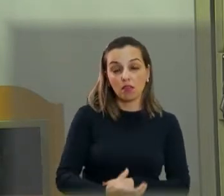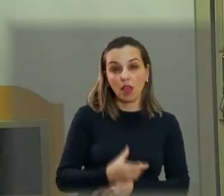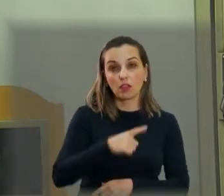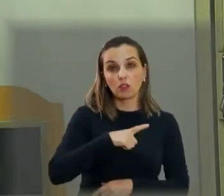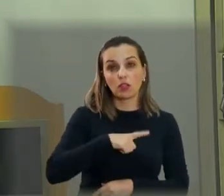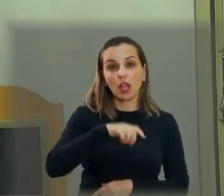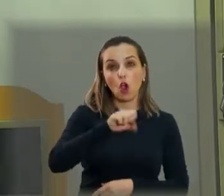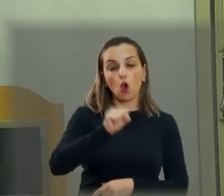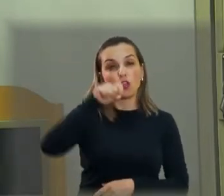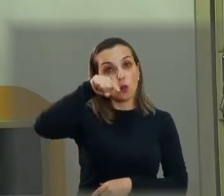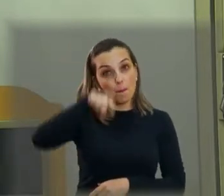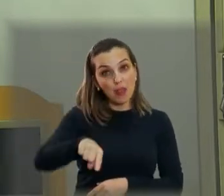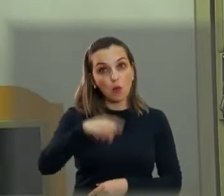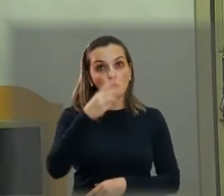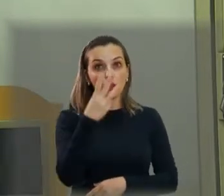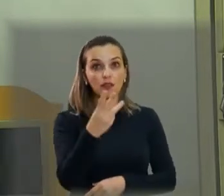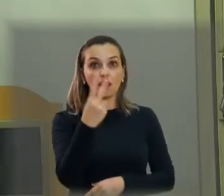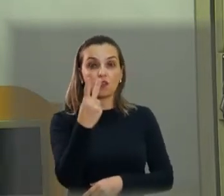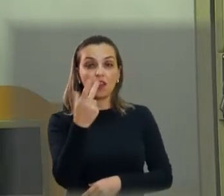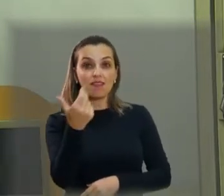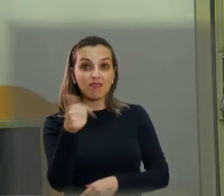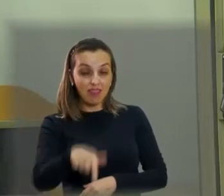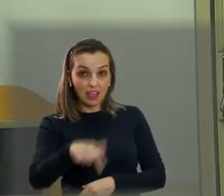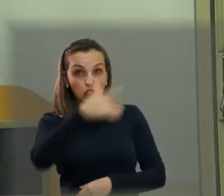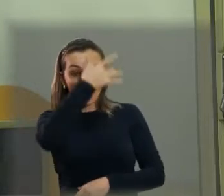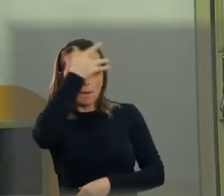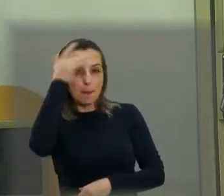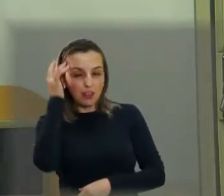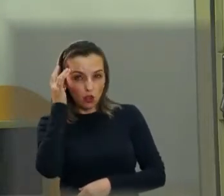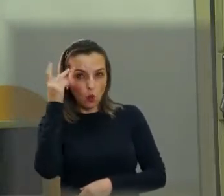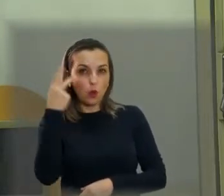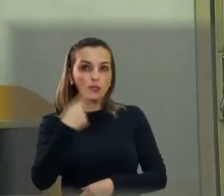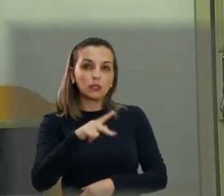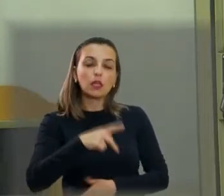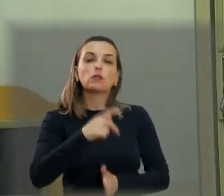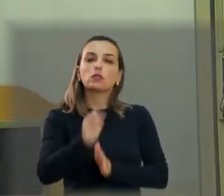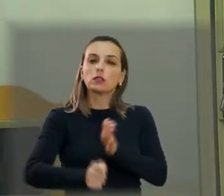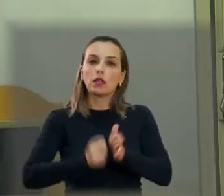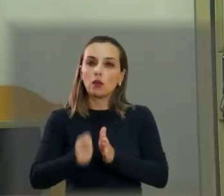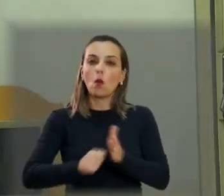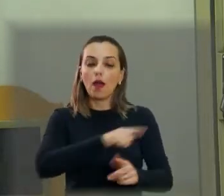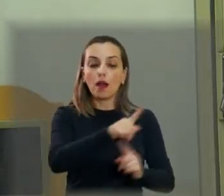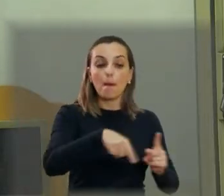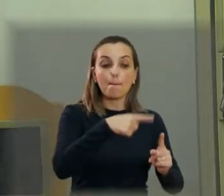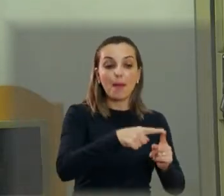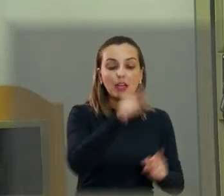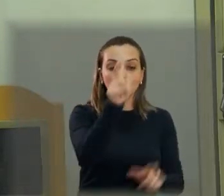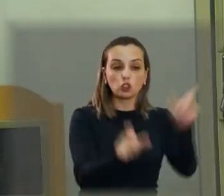confirmado 8.327 casos, 94 óbitos.